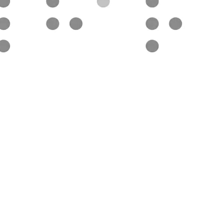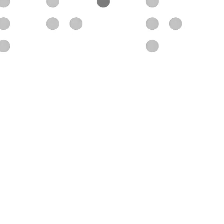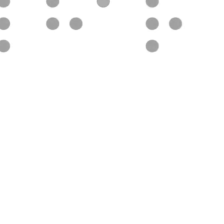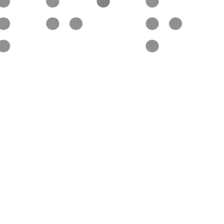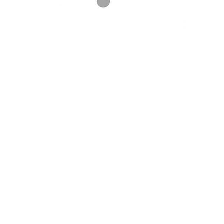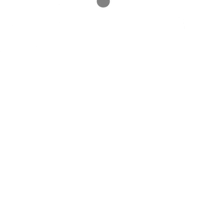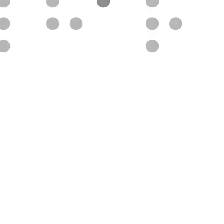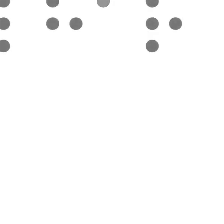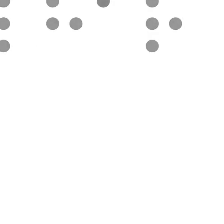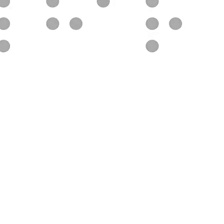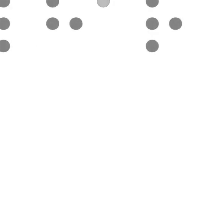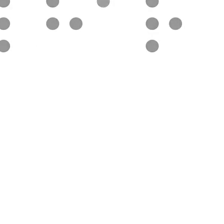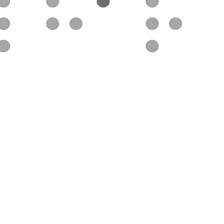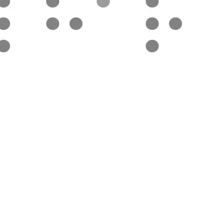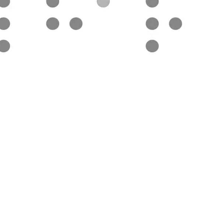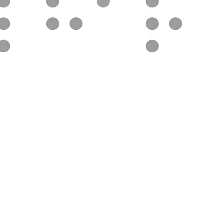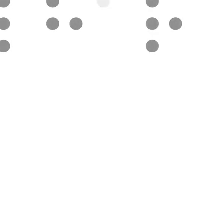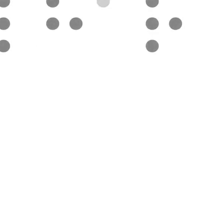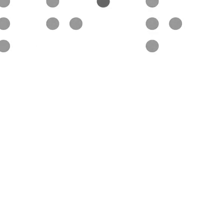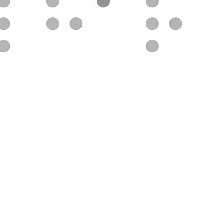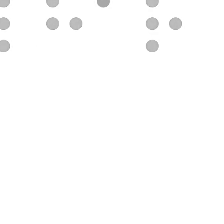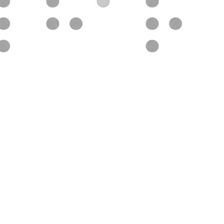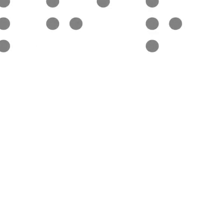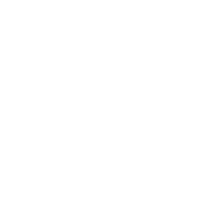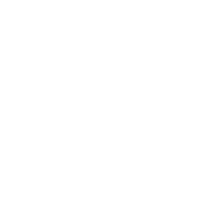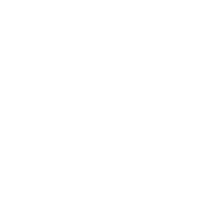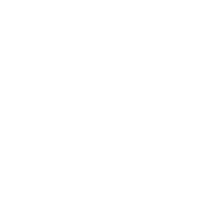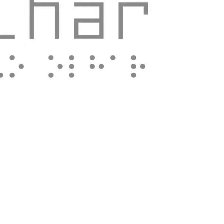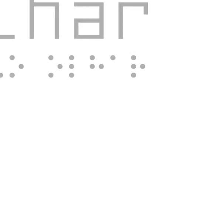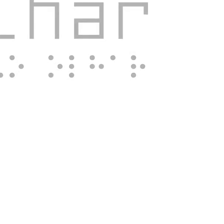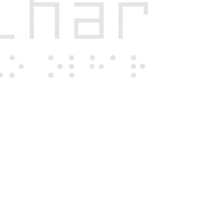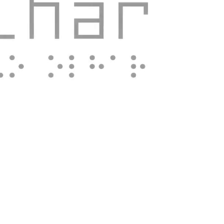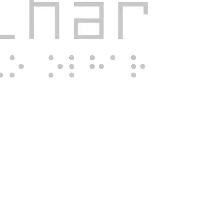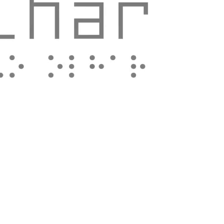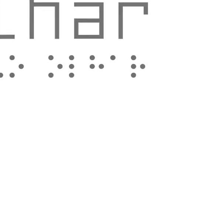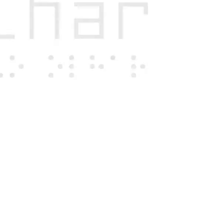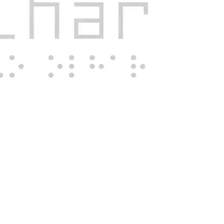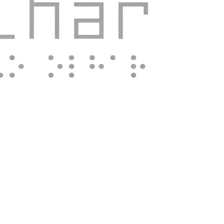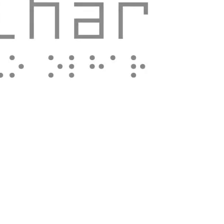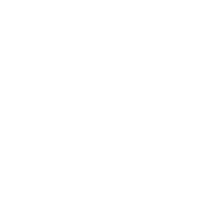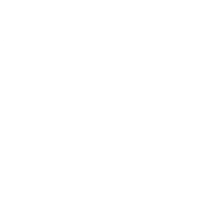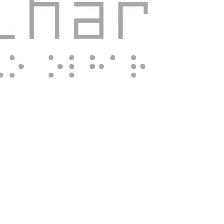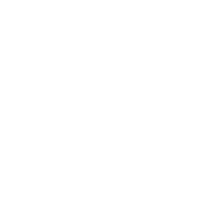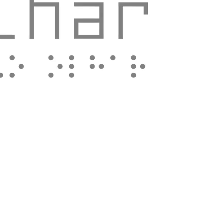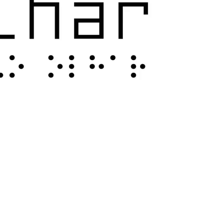Na tela branca, ao centro, o título em braille em letras pretas pisca. Um novo olhar.